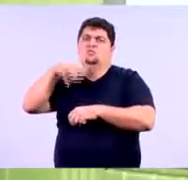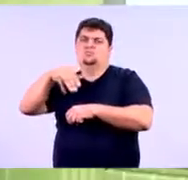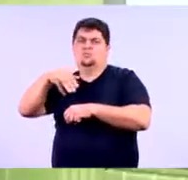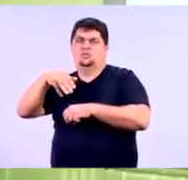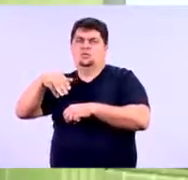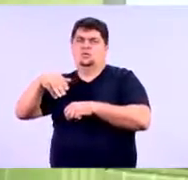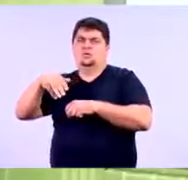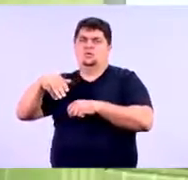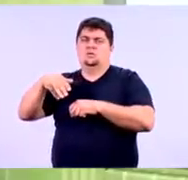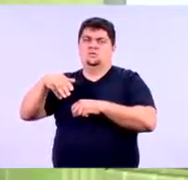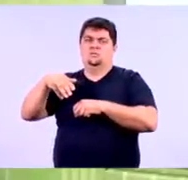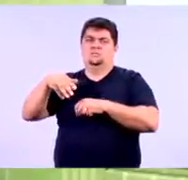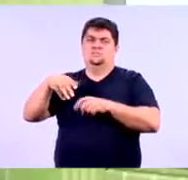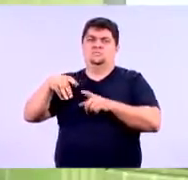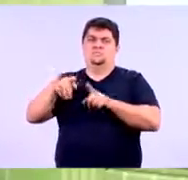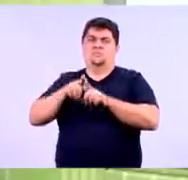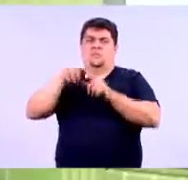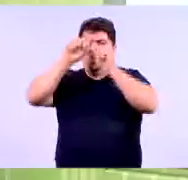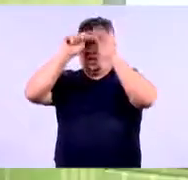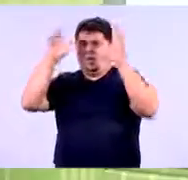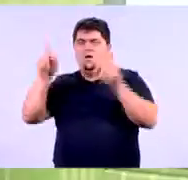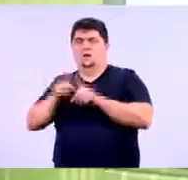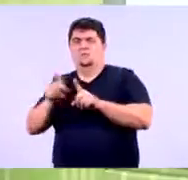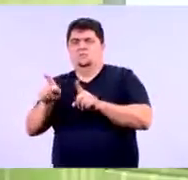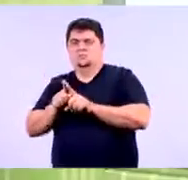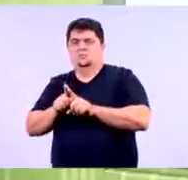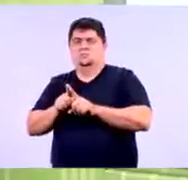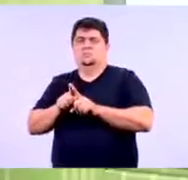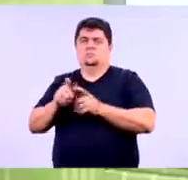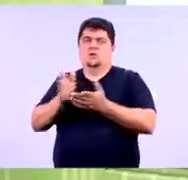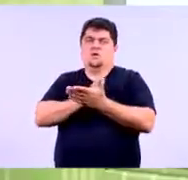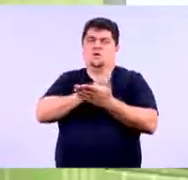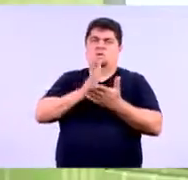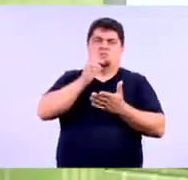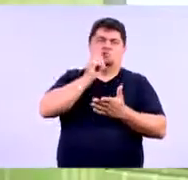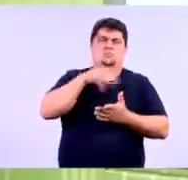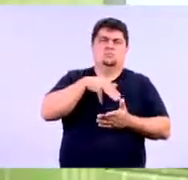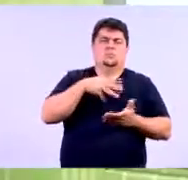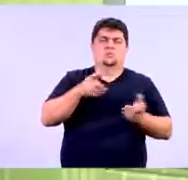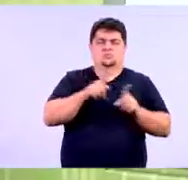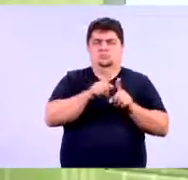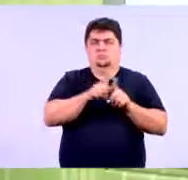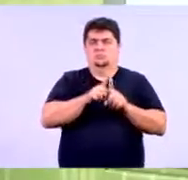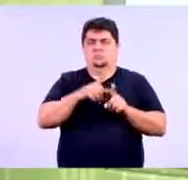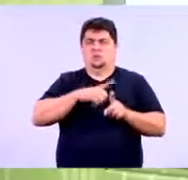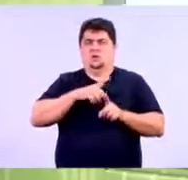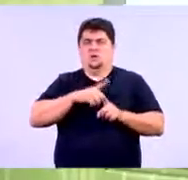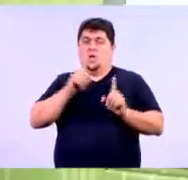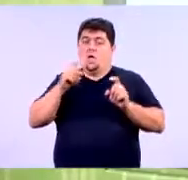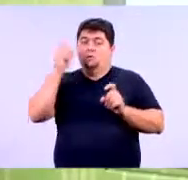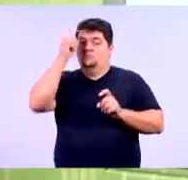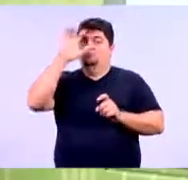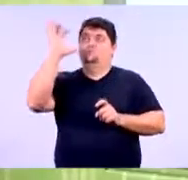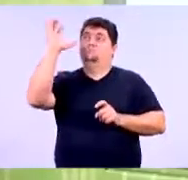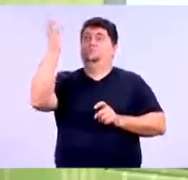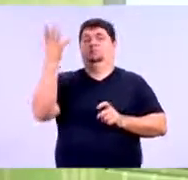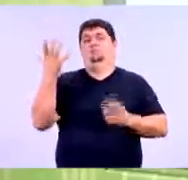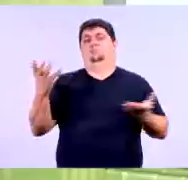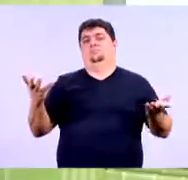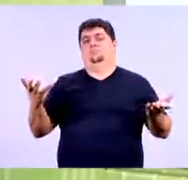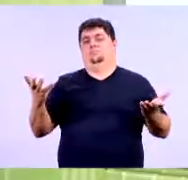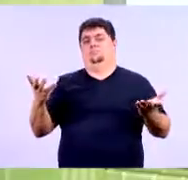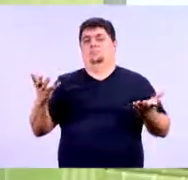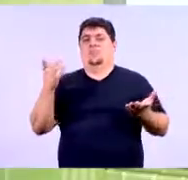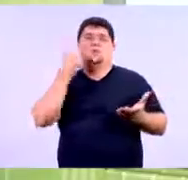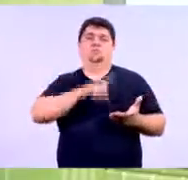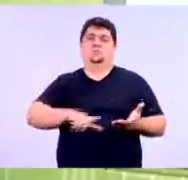e ao Acre, e alguns pedaços para Guajará também. E isso foi uma situação que deixou tanto o estado